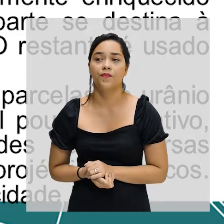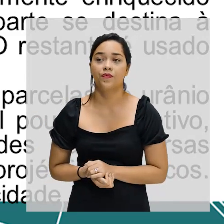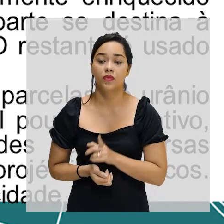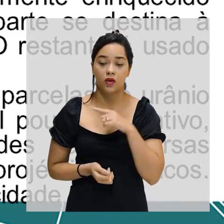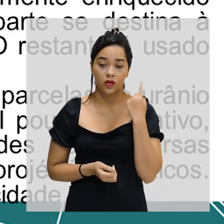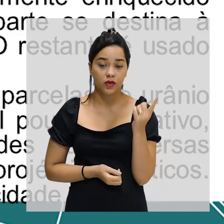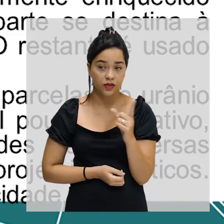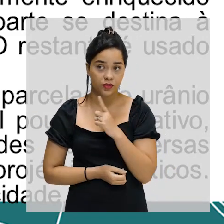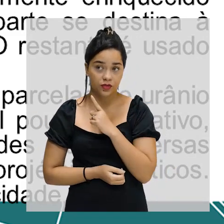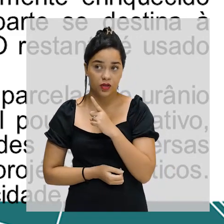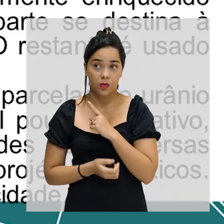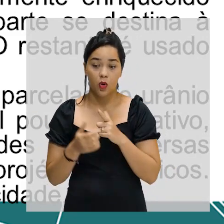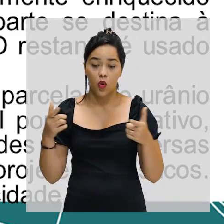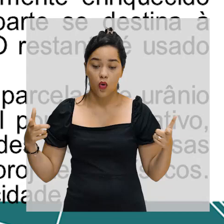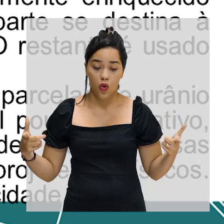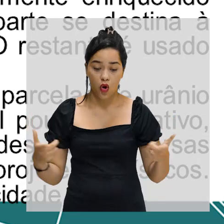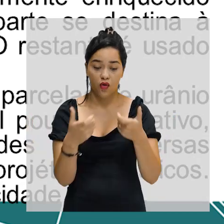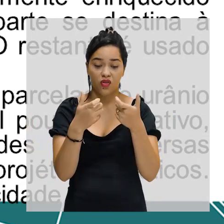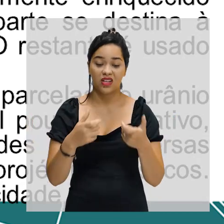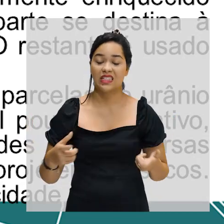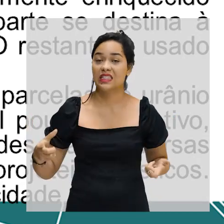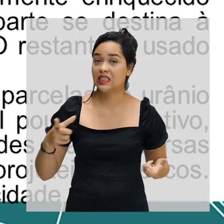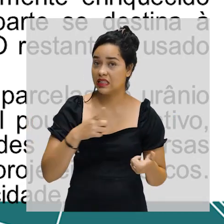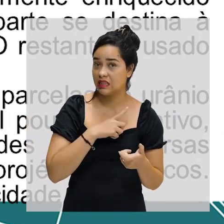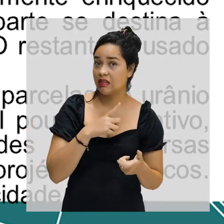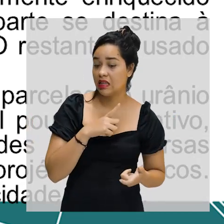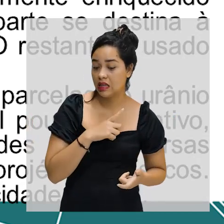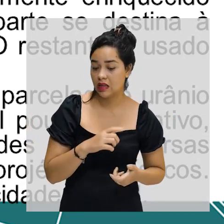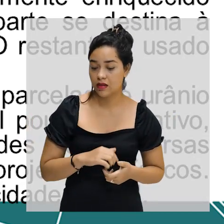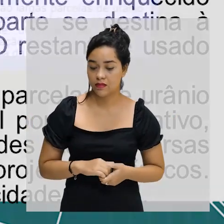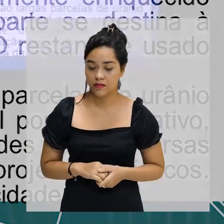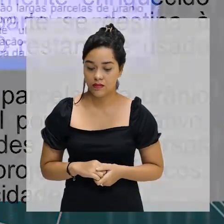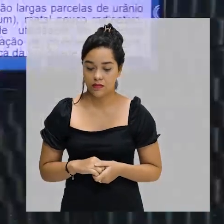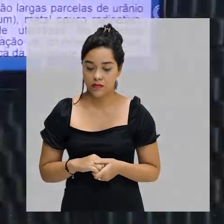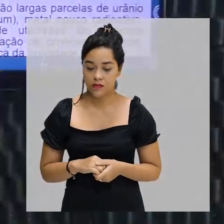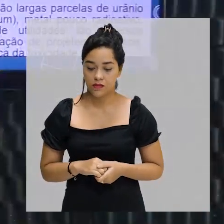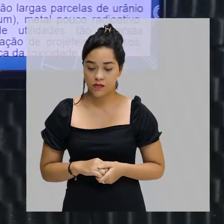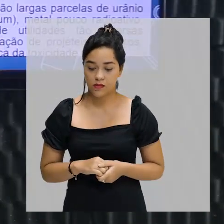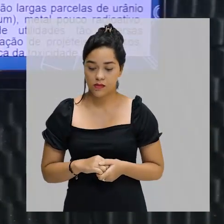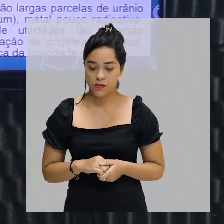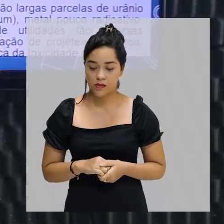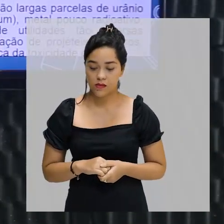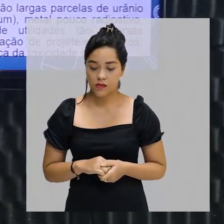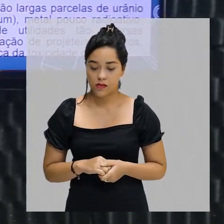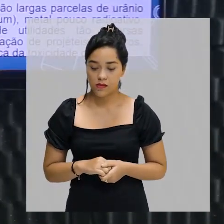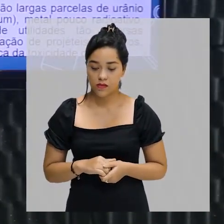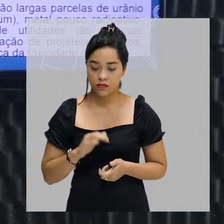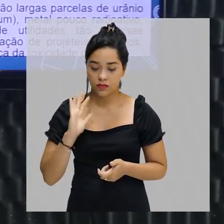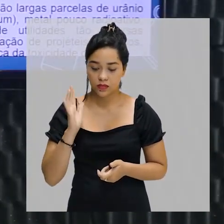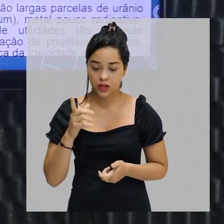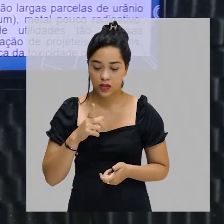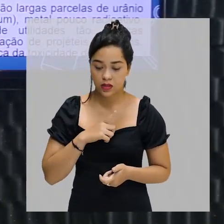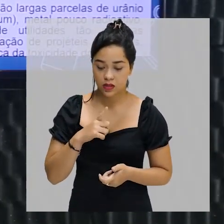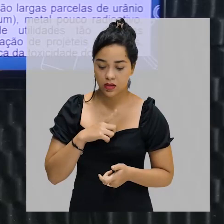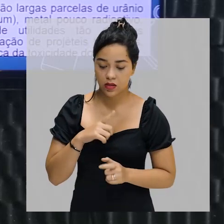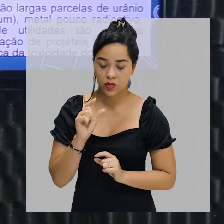nós temos um conflito que está acontecendo, certo? Então nós temos um conflito acontecendo